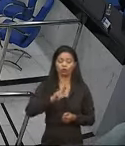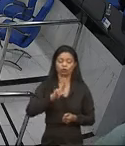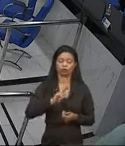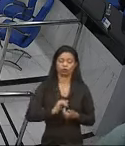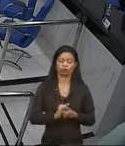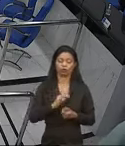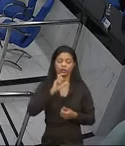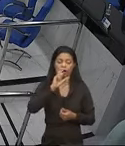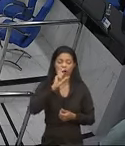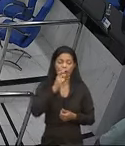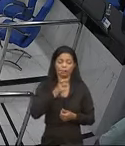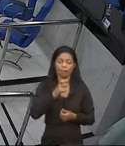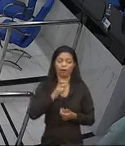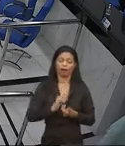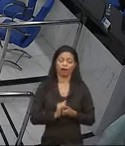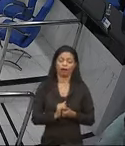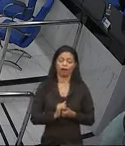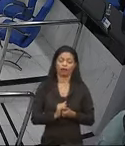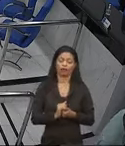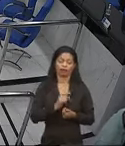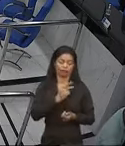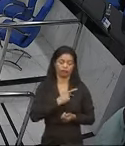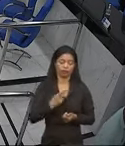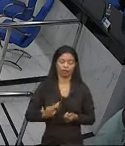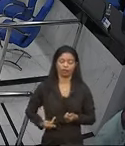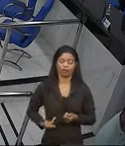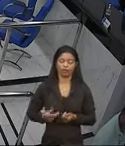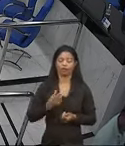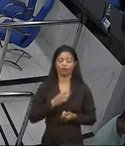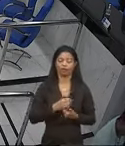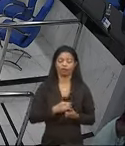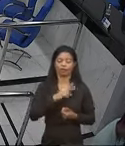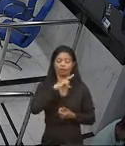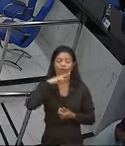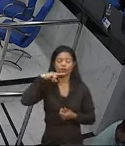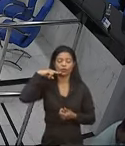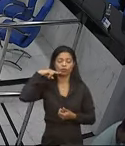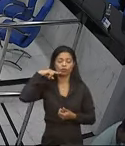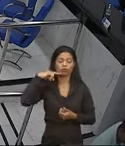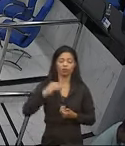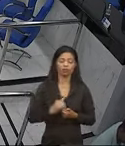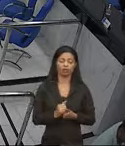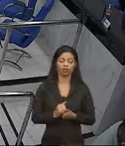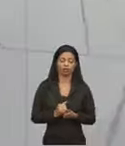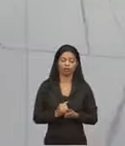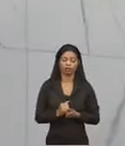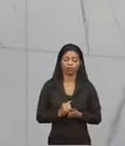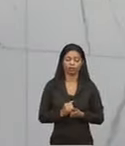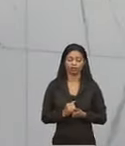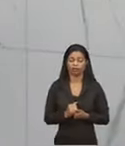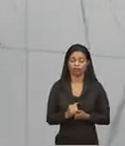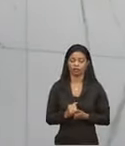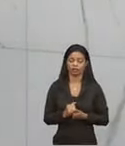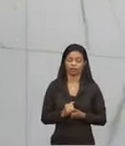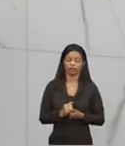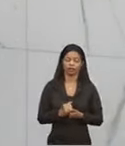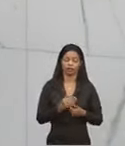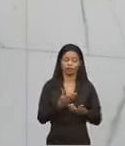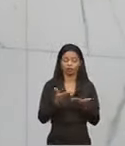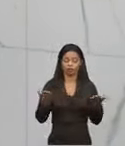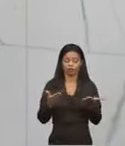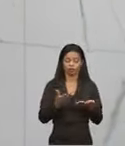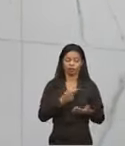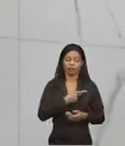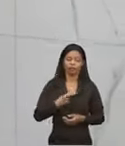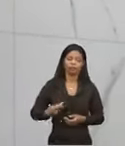Com a palavra, o vereador presidente, vereador Niltinho, com 20 minutos. Senhor presidente, senhores